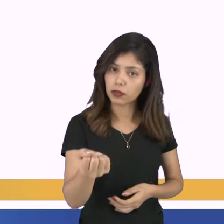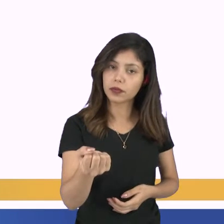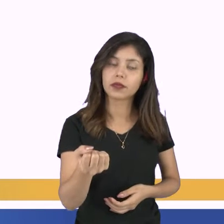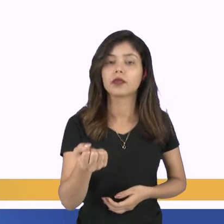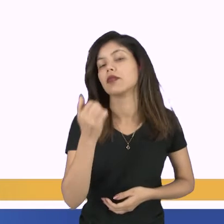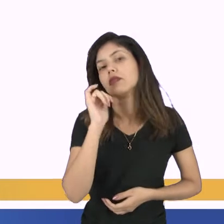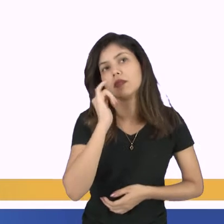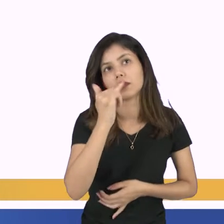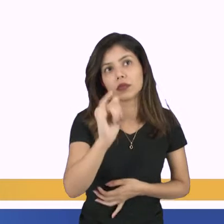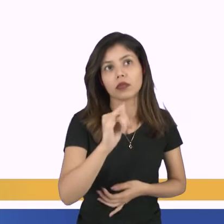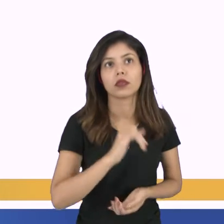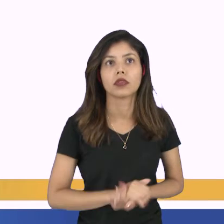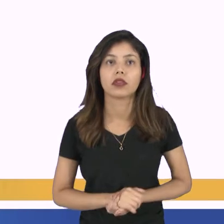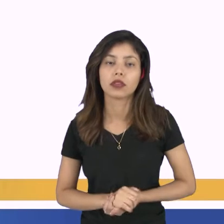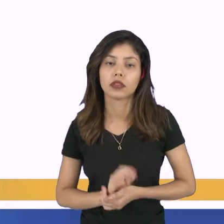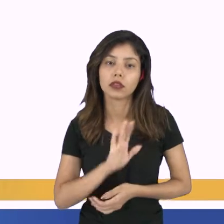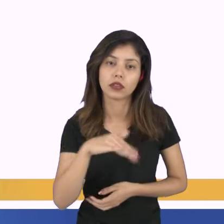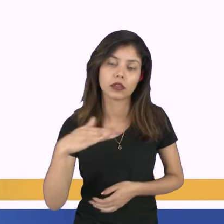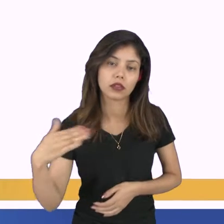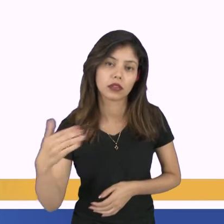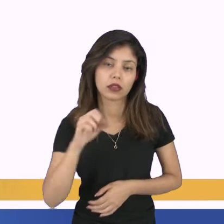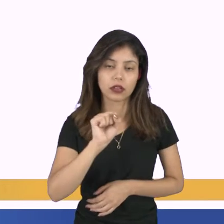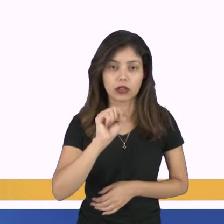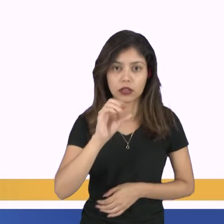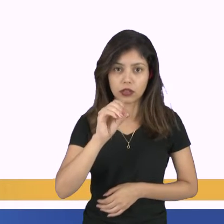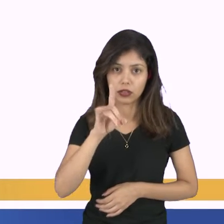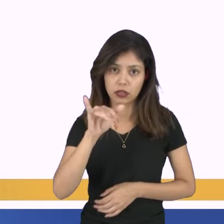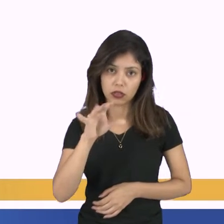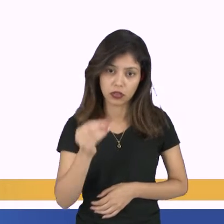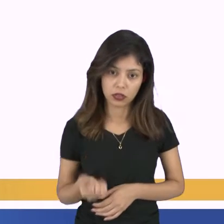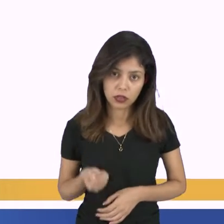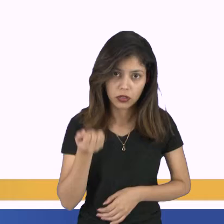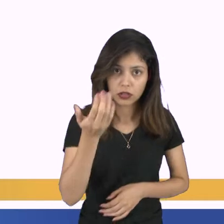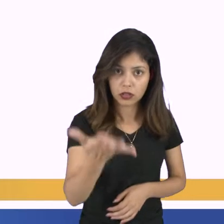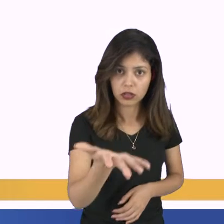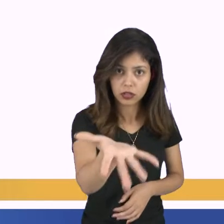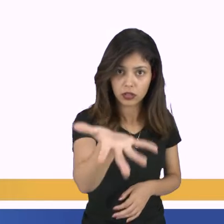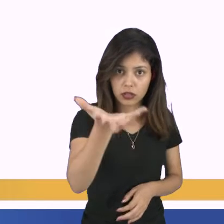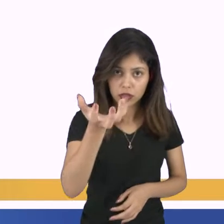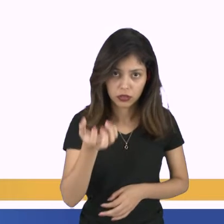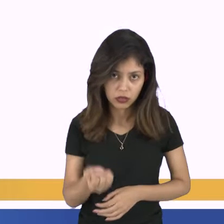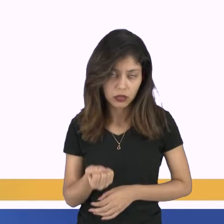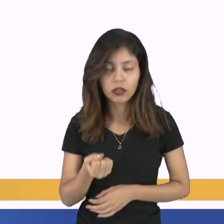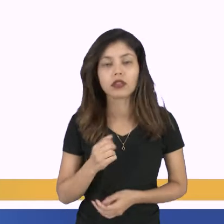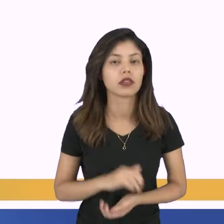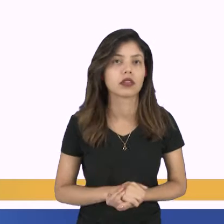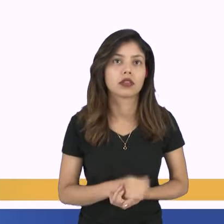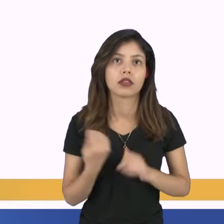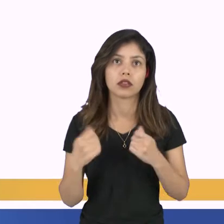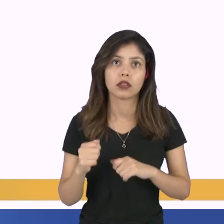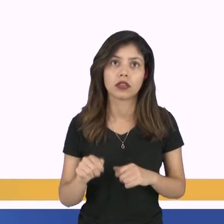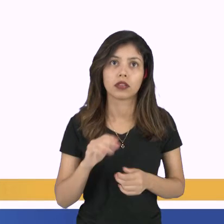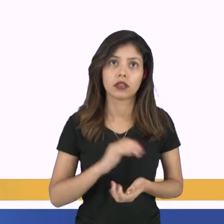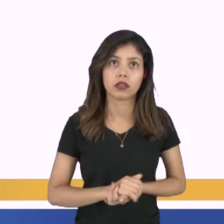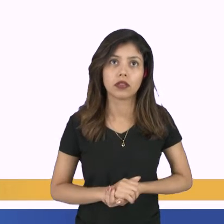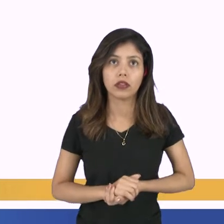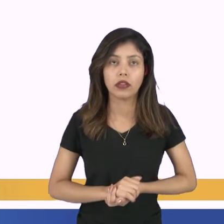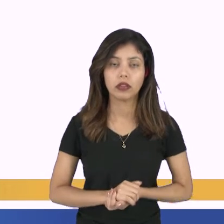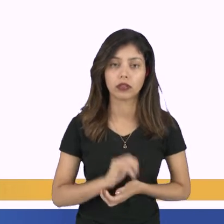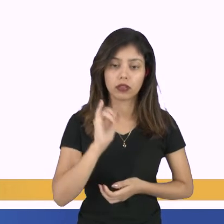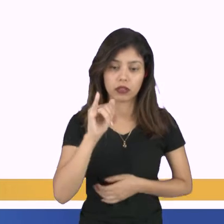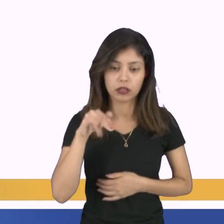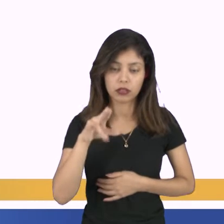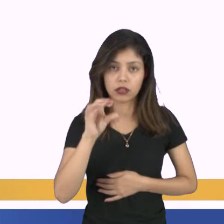esse elétron. Então, quando o sódio doa e o átomo de cloro recebe, nós temos a formação dos